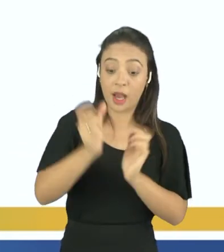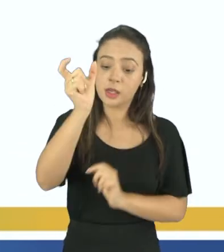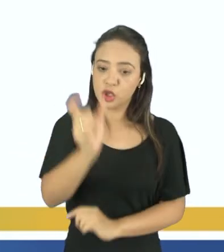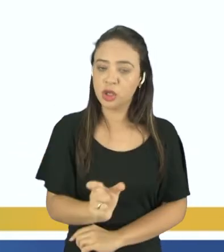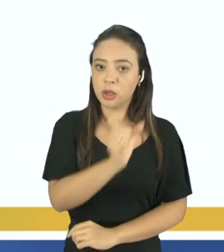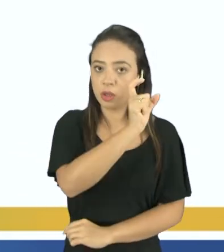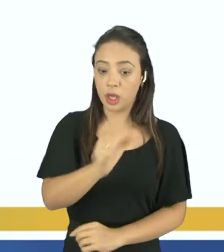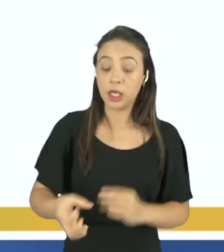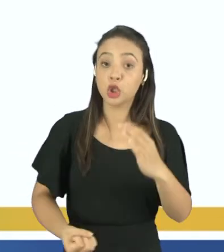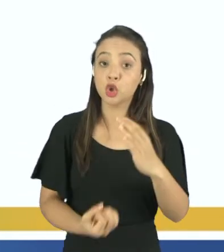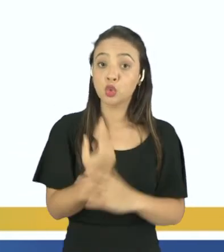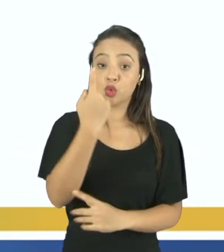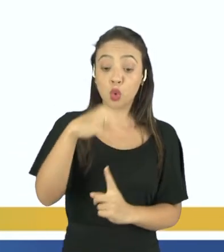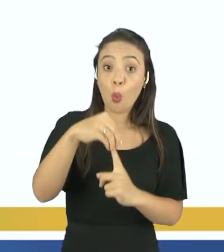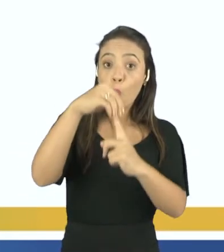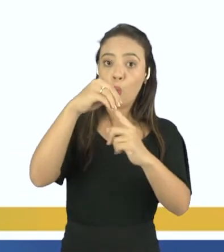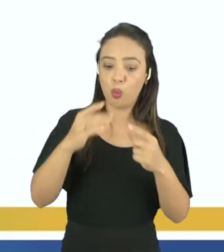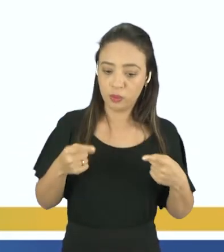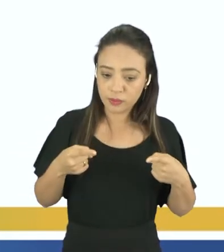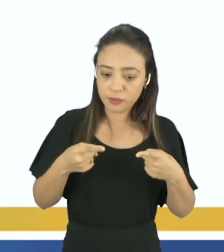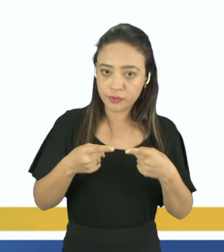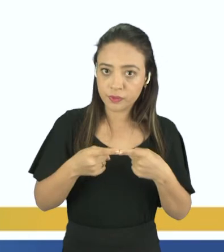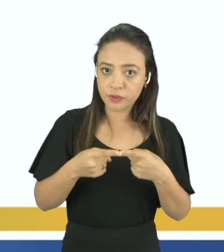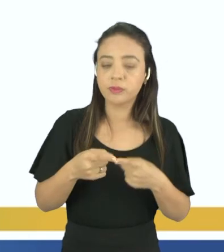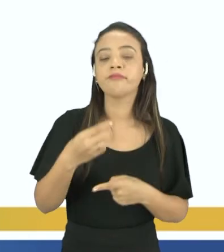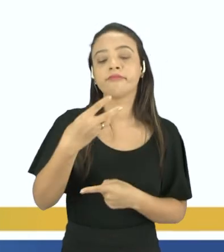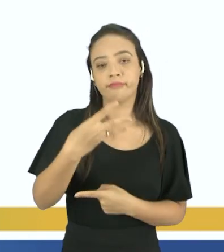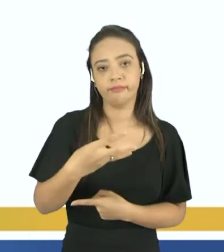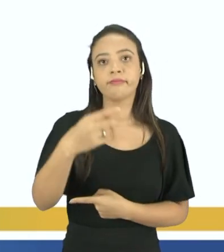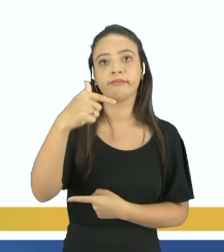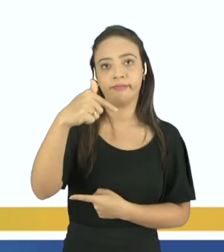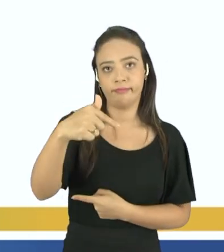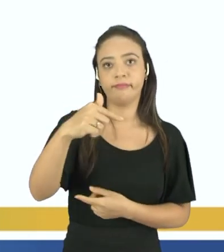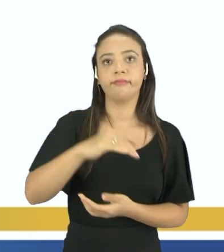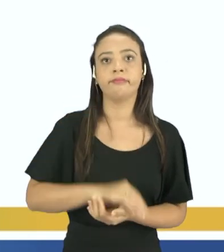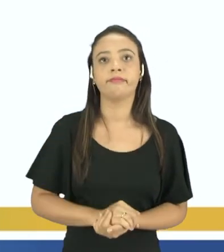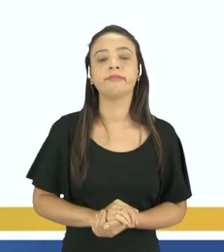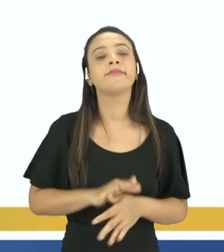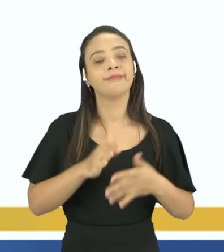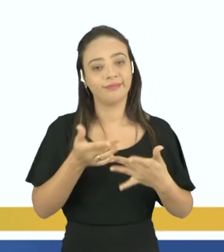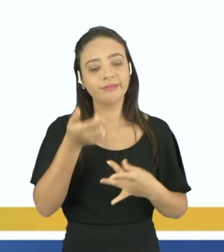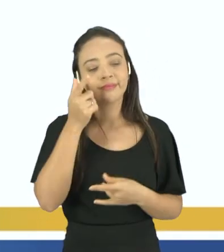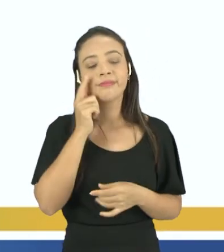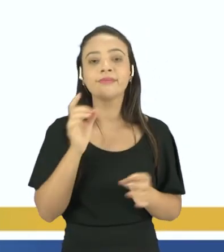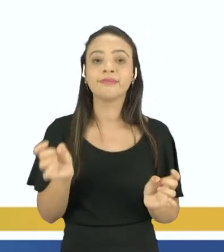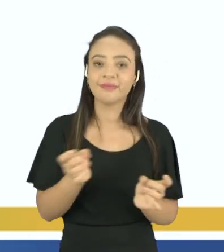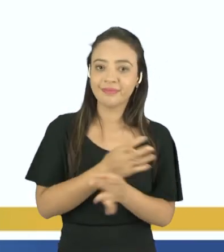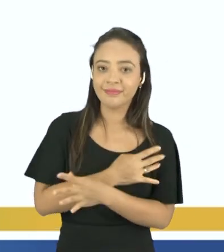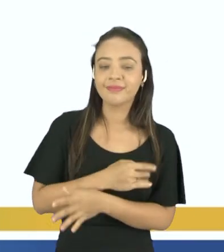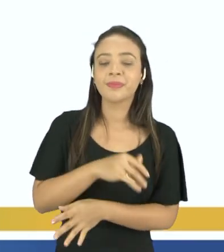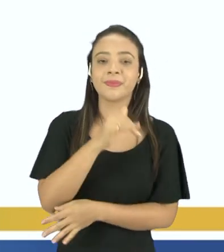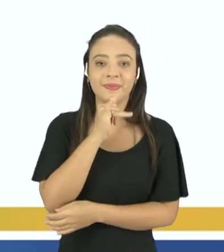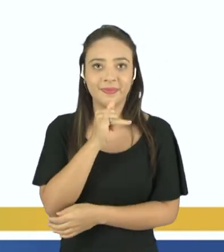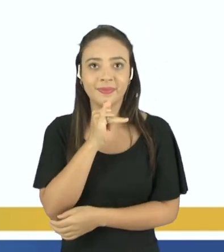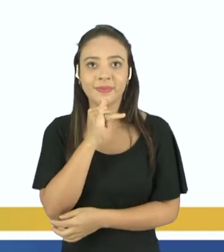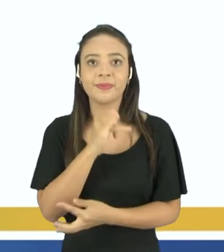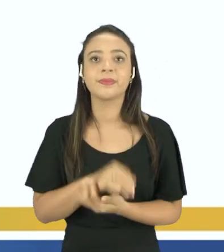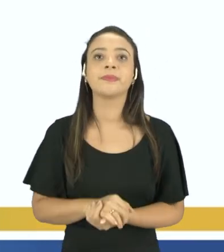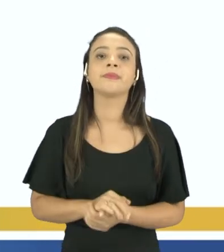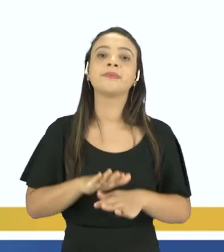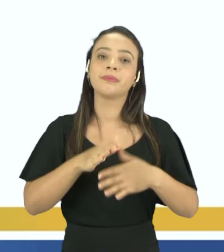que partem aí de um único vértice é igual a 37 então conseguimos finalizar o nosso Exemplo né